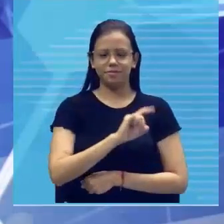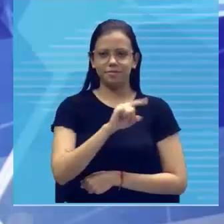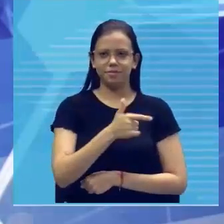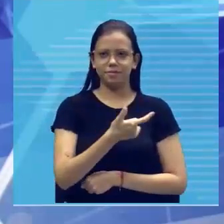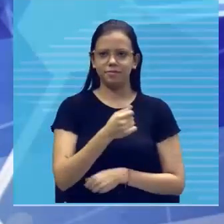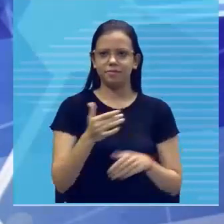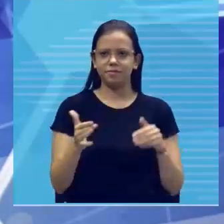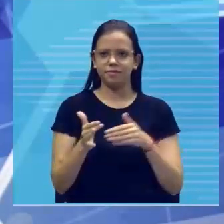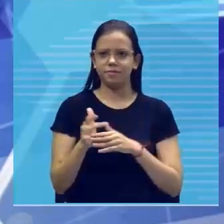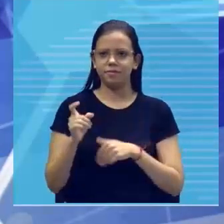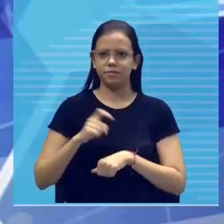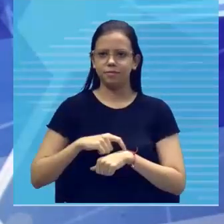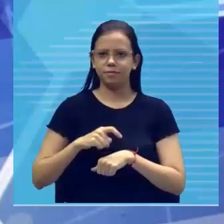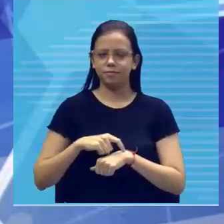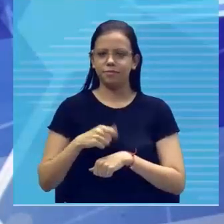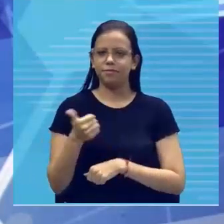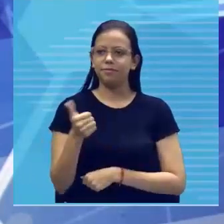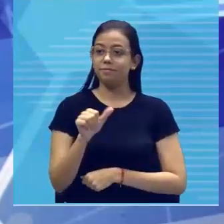11:20